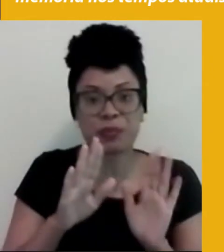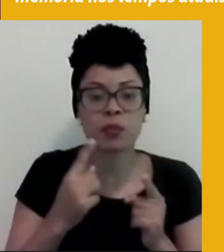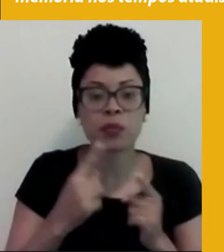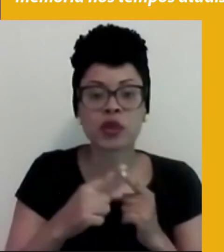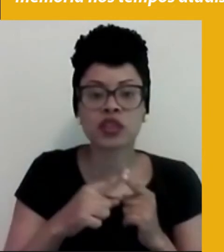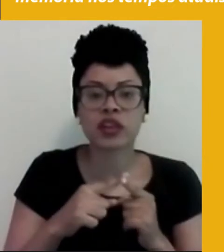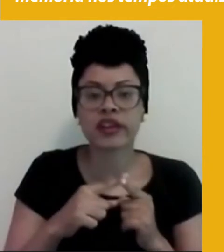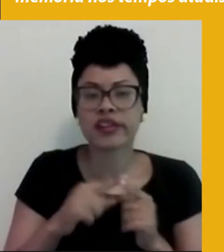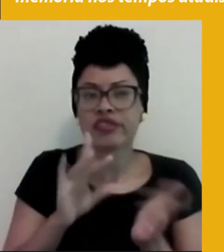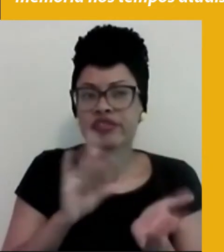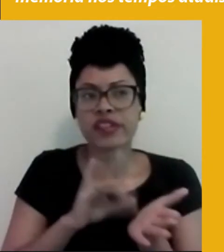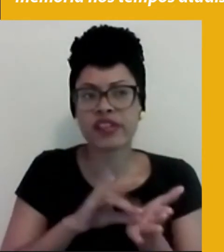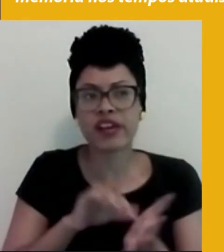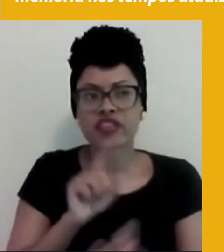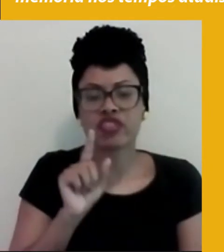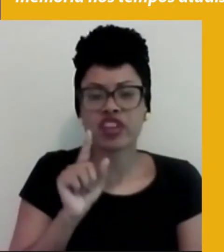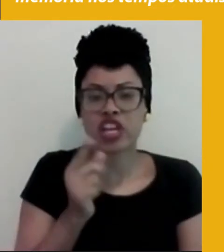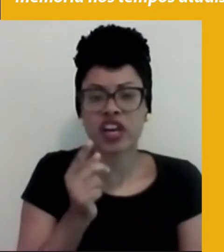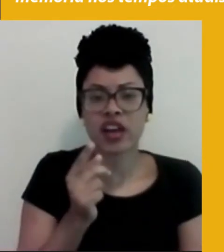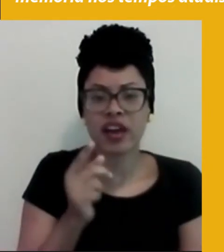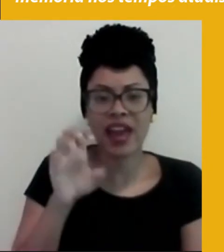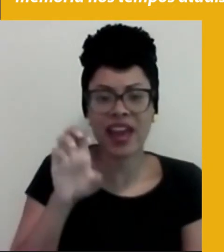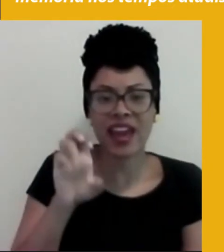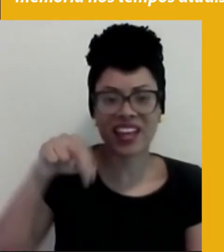diante dessa construção